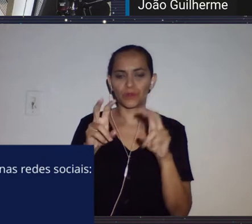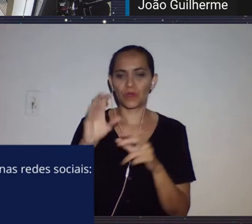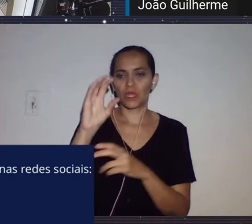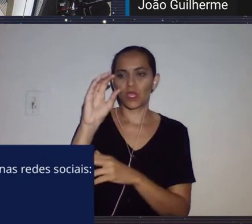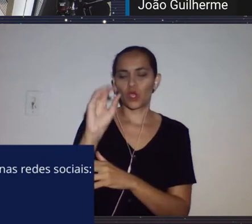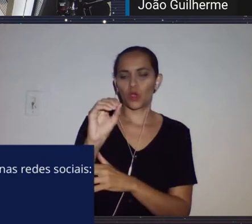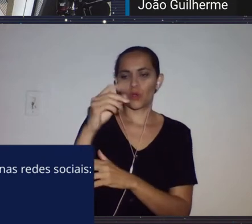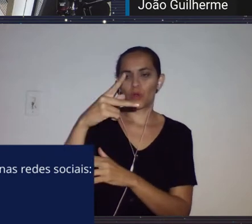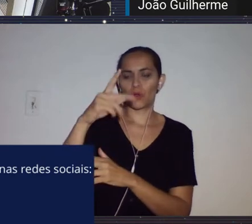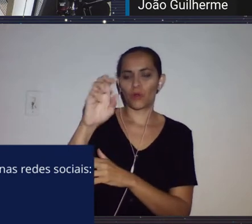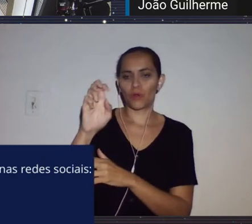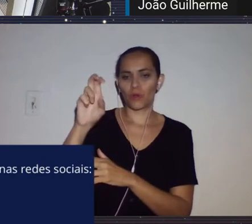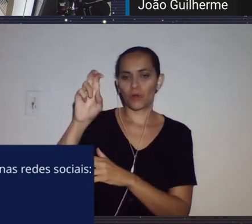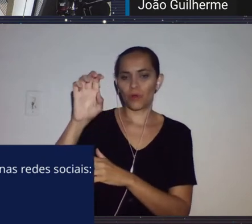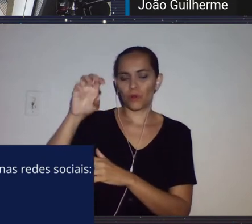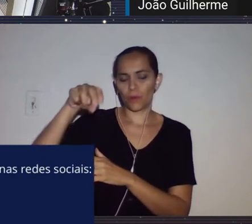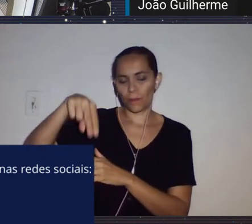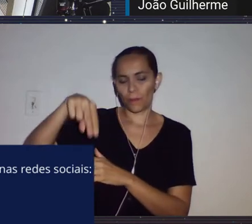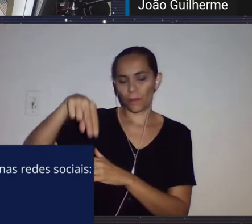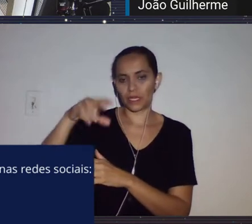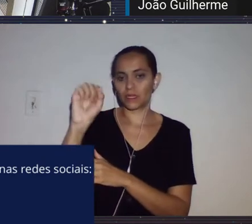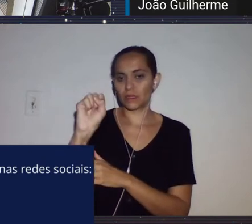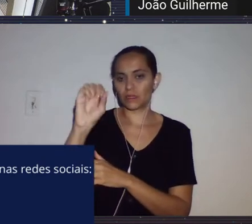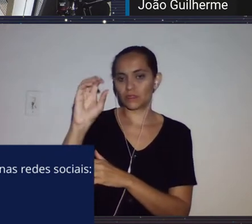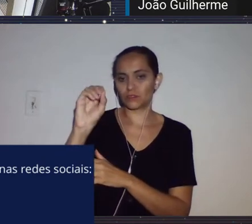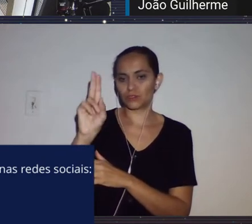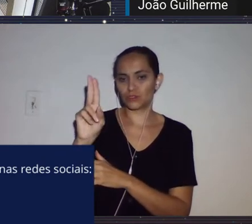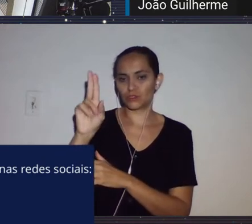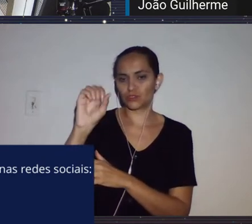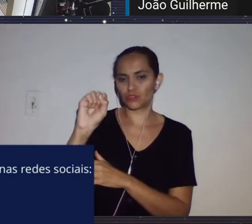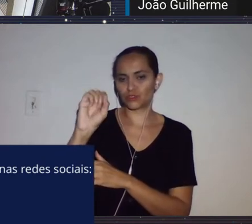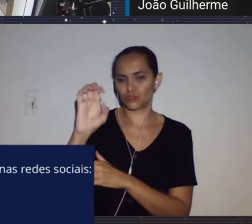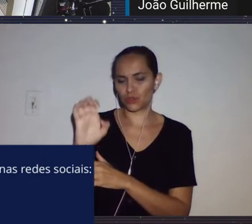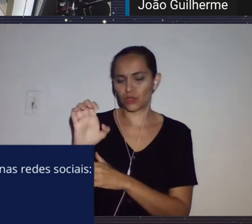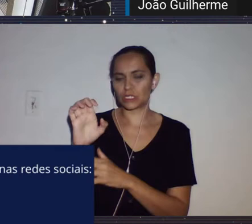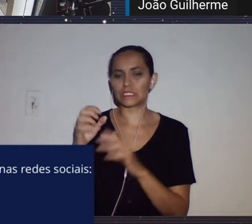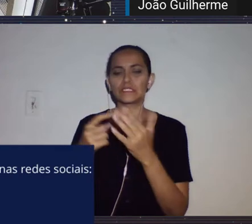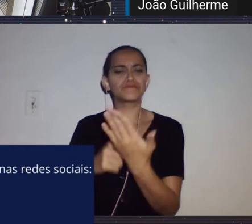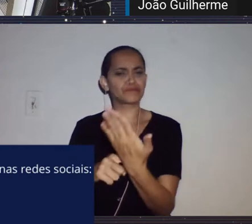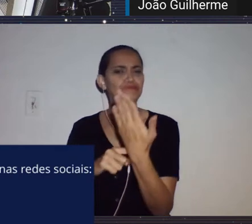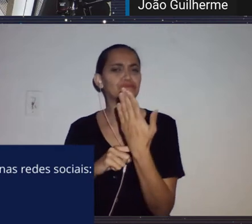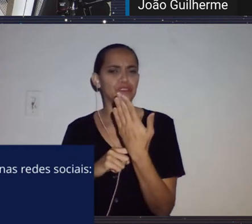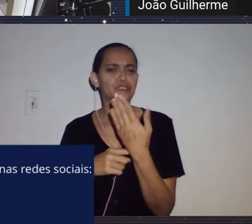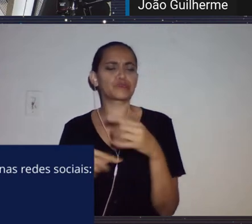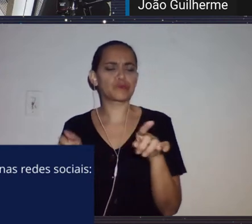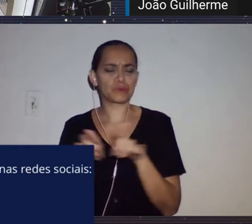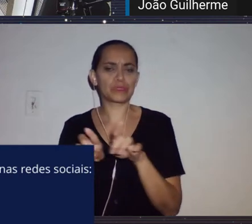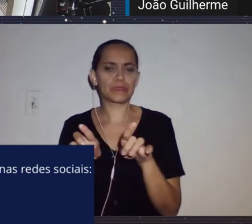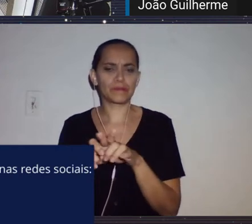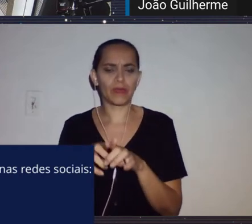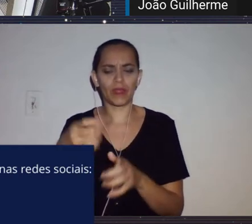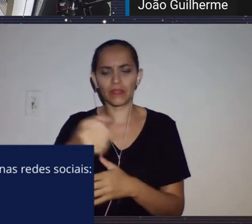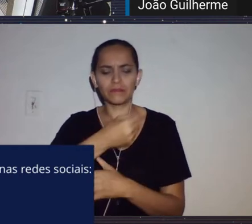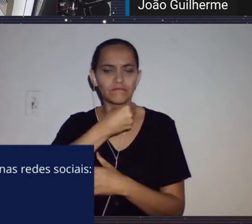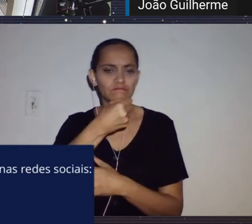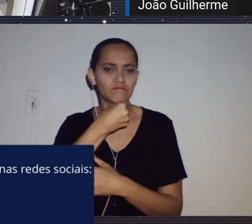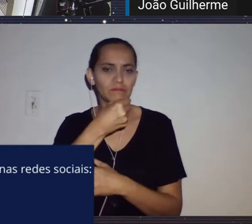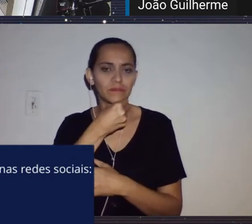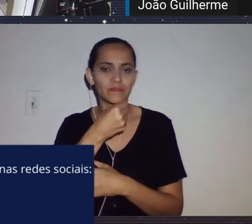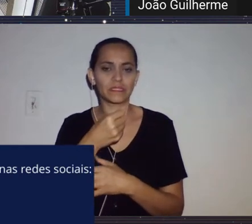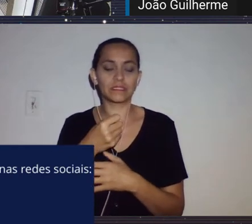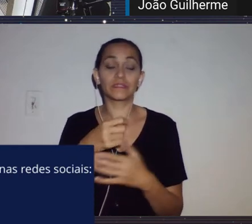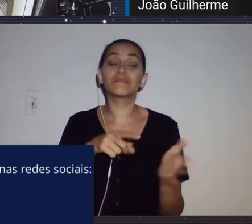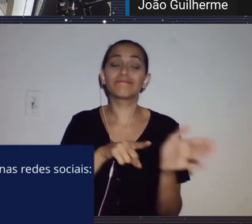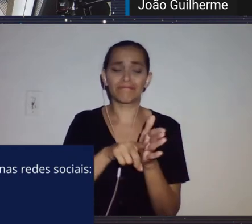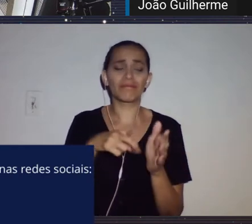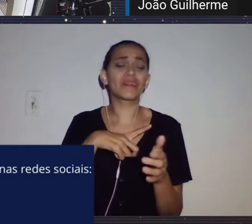ajudou bastante em geral nas entrevistas que eu fiz. A galera pergunta dos projetos, principalmente porque a